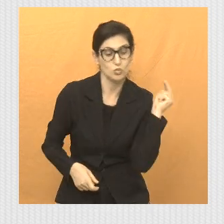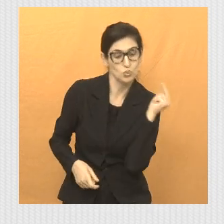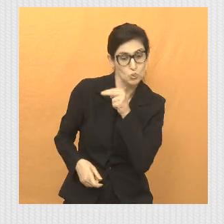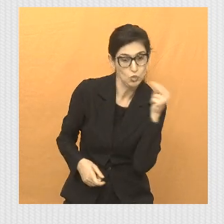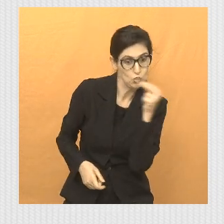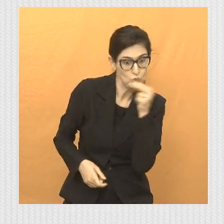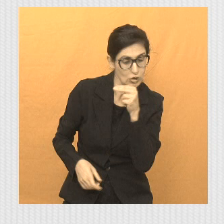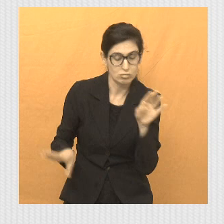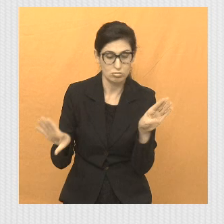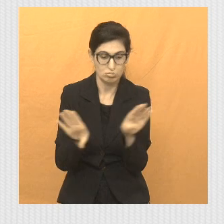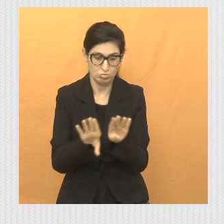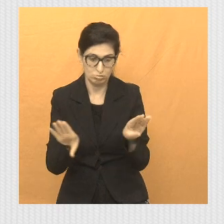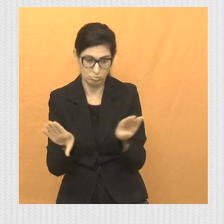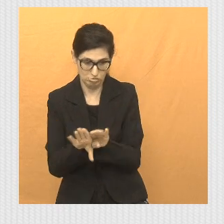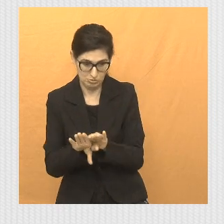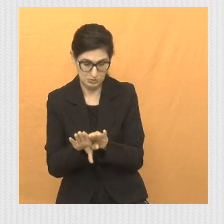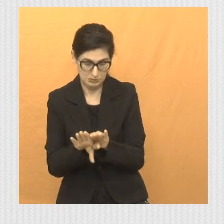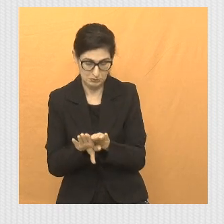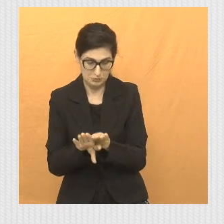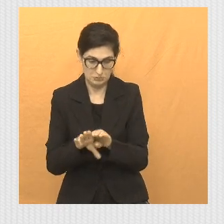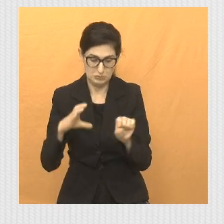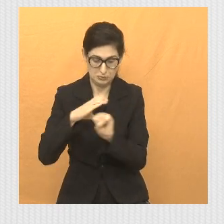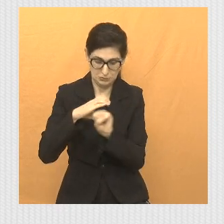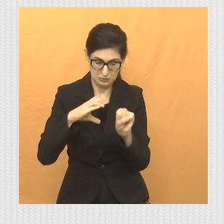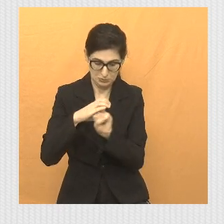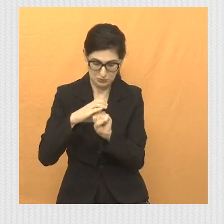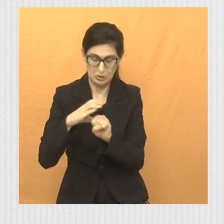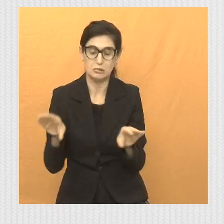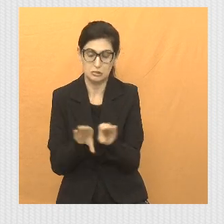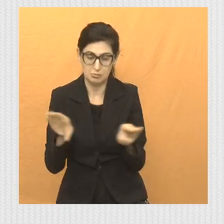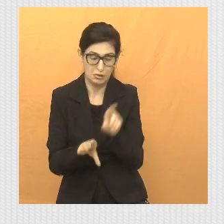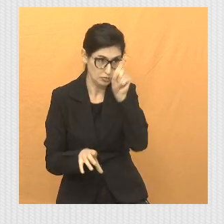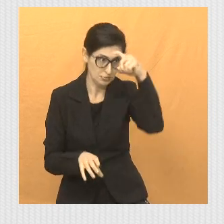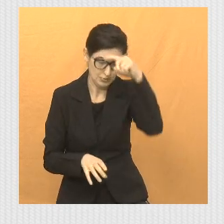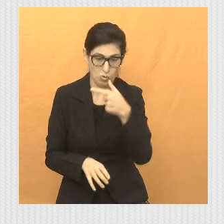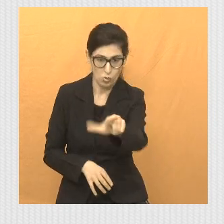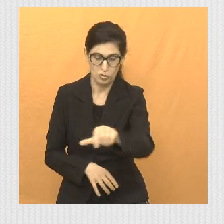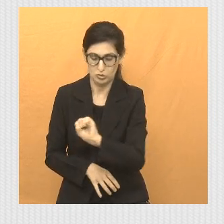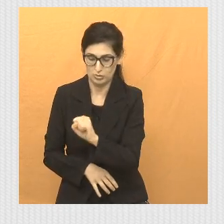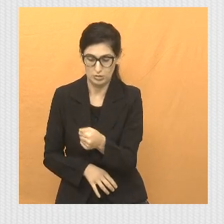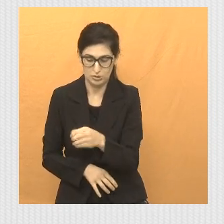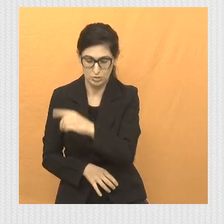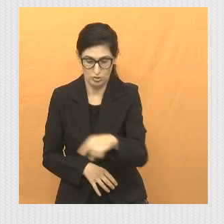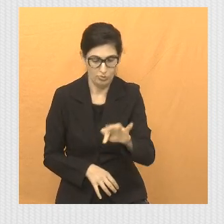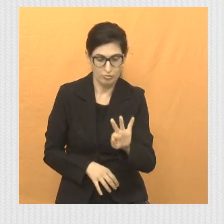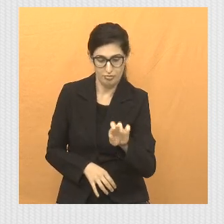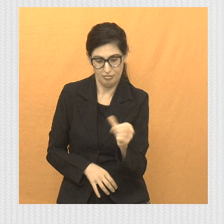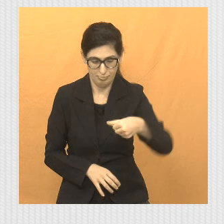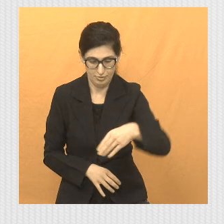urgências, realizadas tanto na Santa Casa quanto no São Francisco. Pode passar.